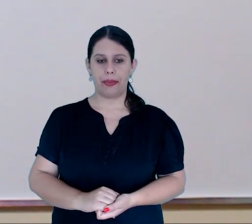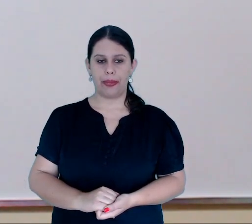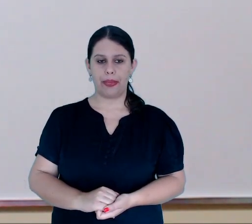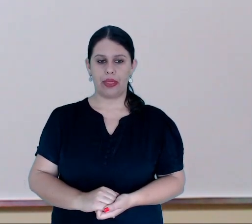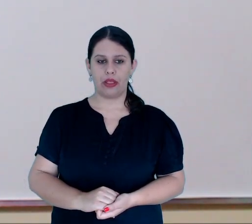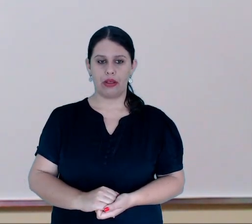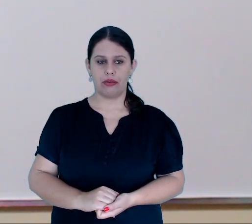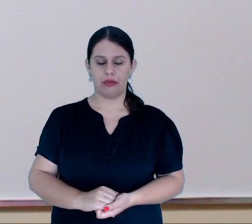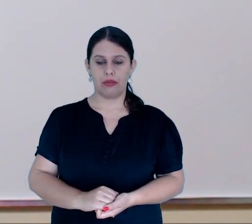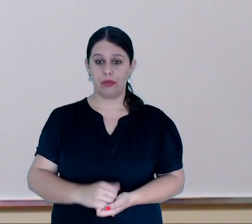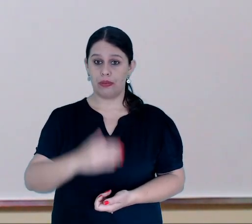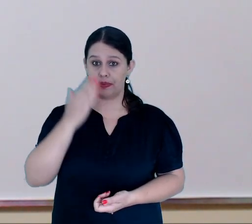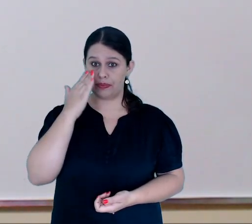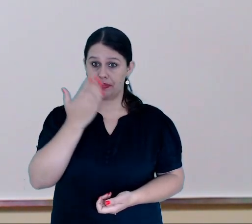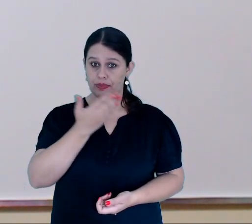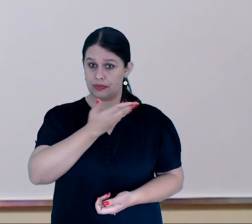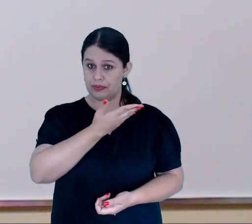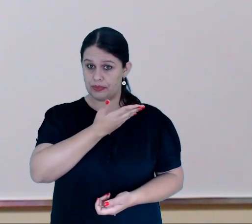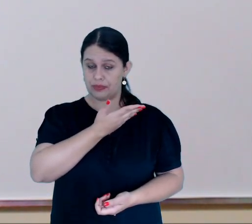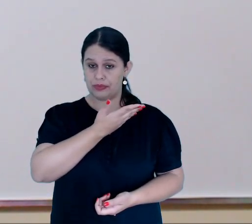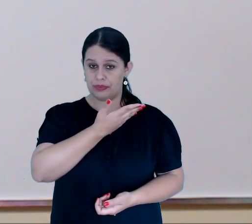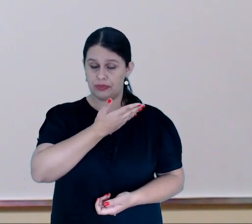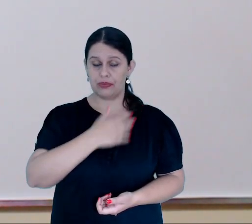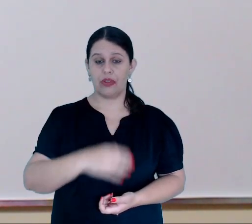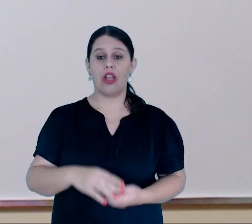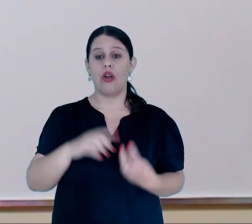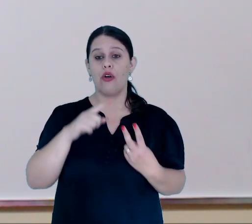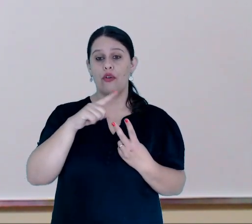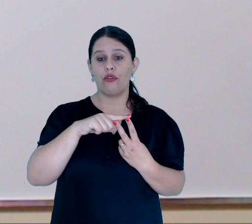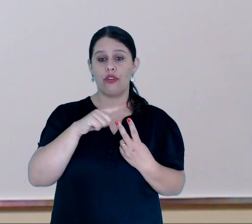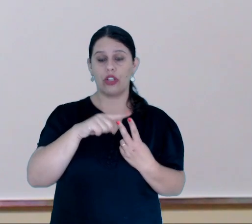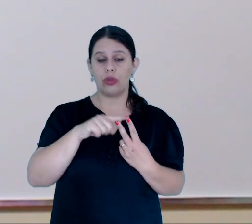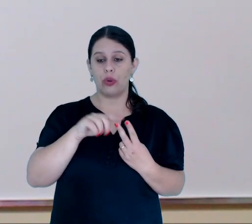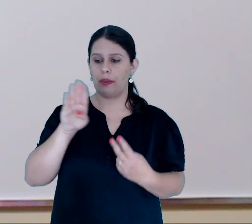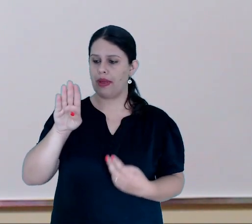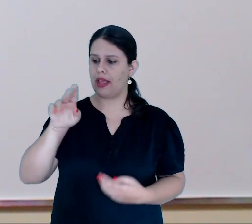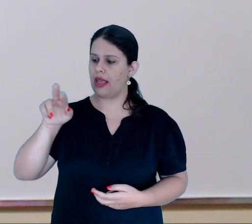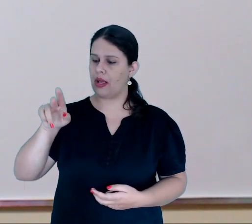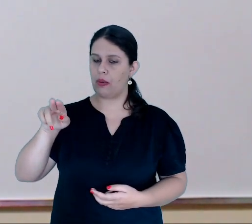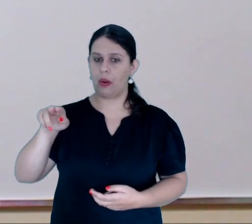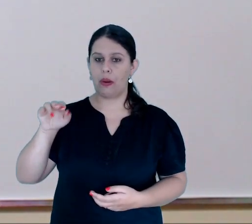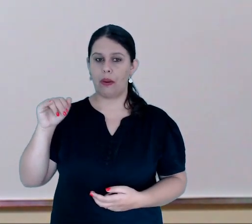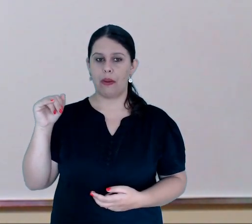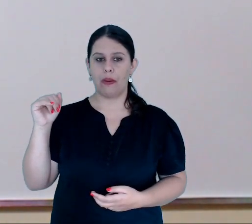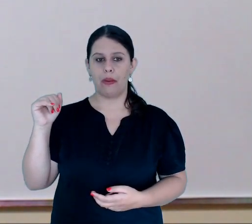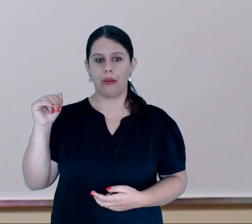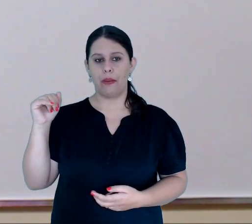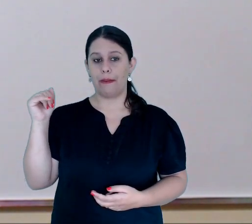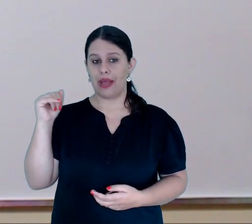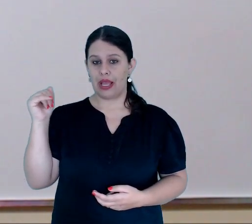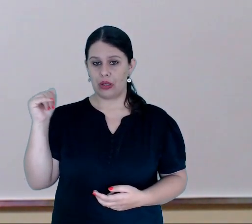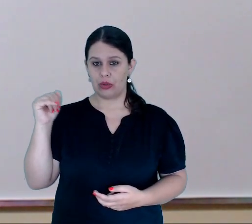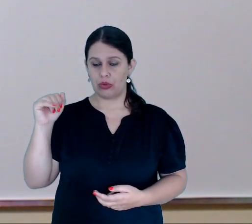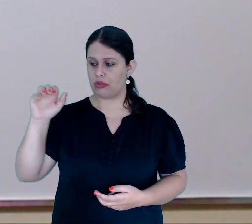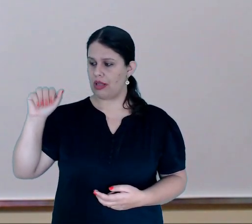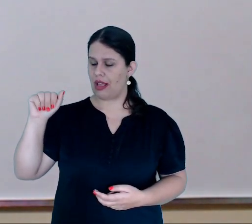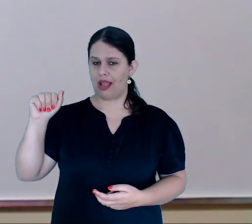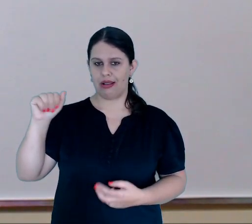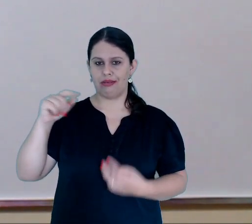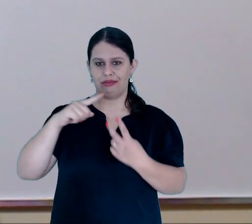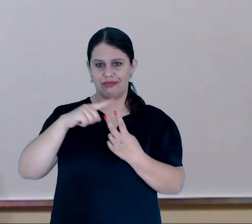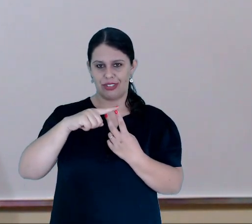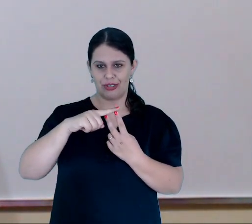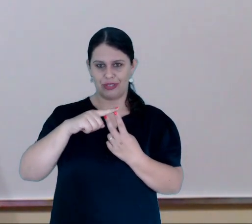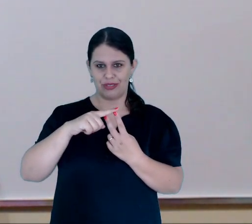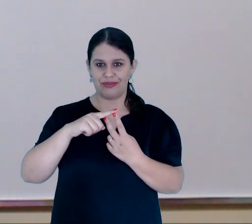bem! Então, esse aqui é o vetor D igual a menos o